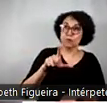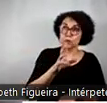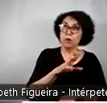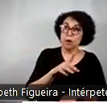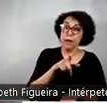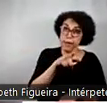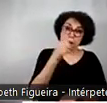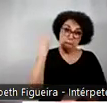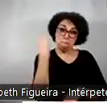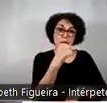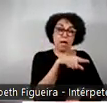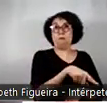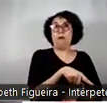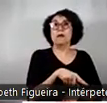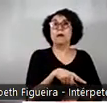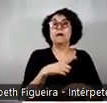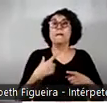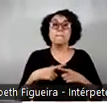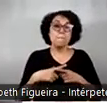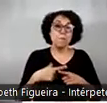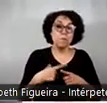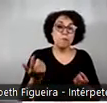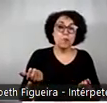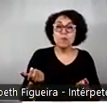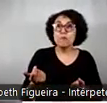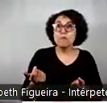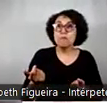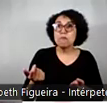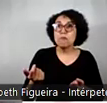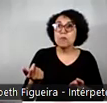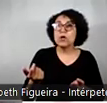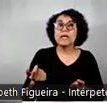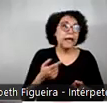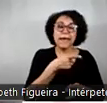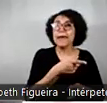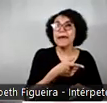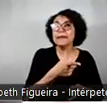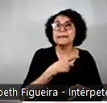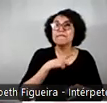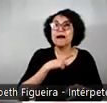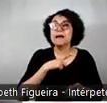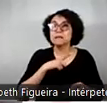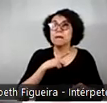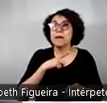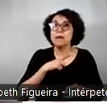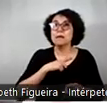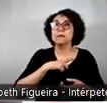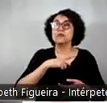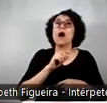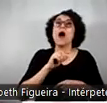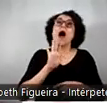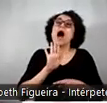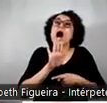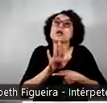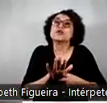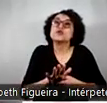porque ele foi questionado na época por que que estava recebendo um auxílio emergencial, né, na época da pandemia, né? Então, por uma discussão,